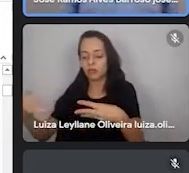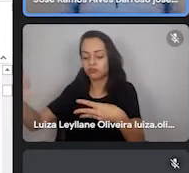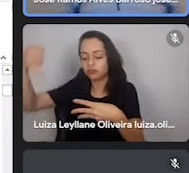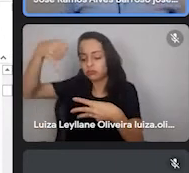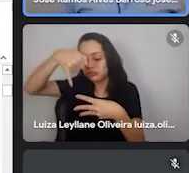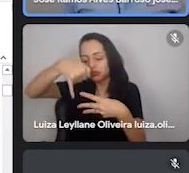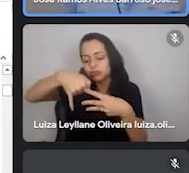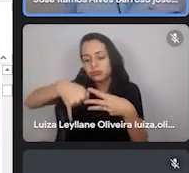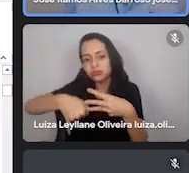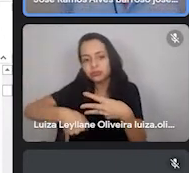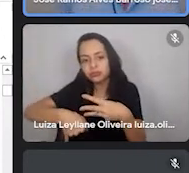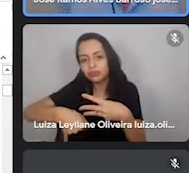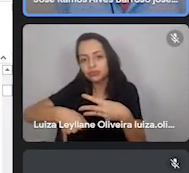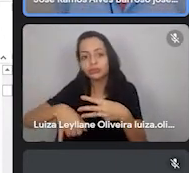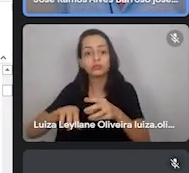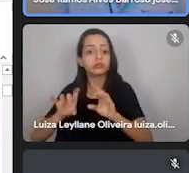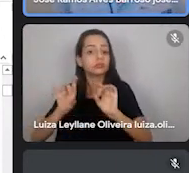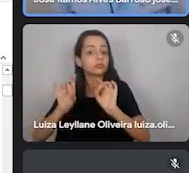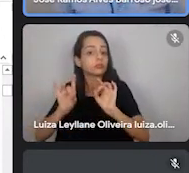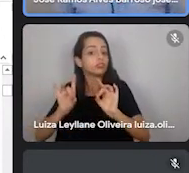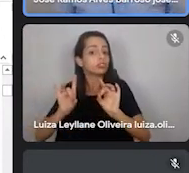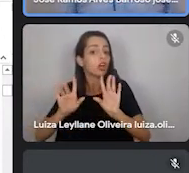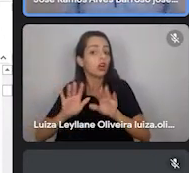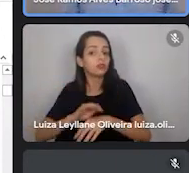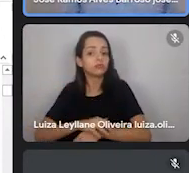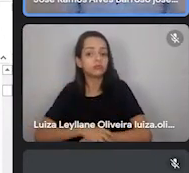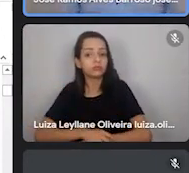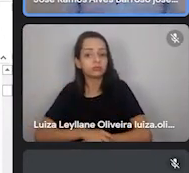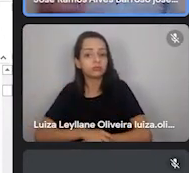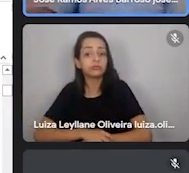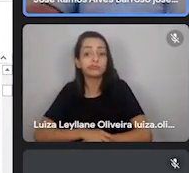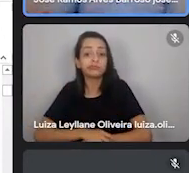Não tinha impedimento de